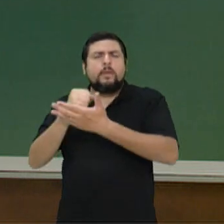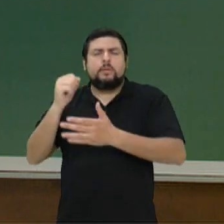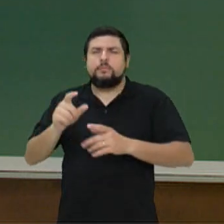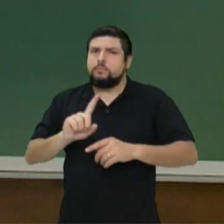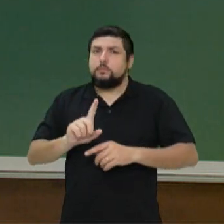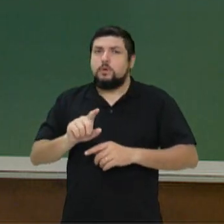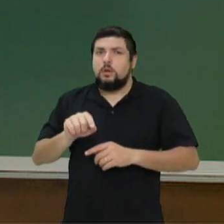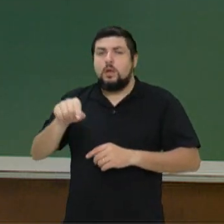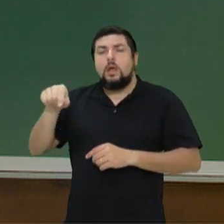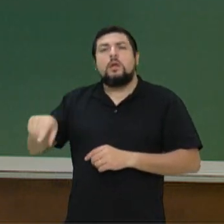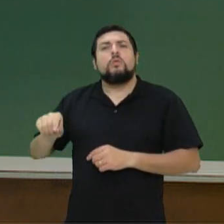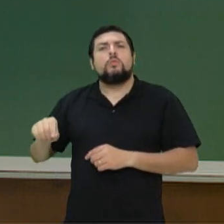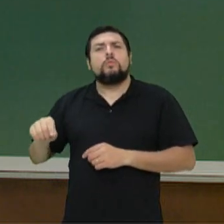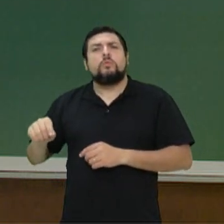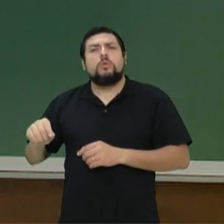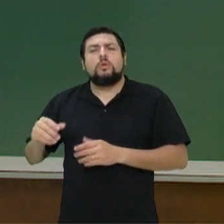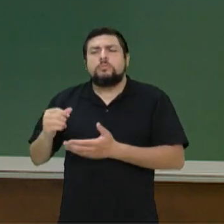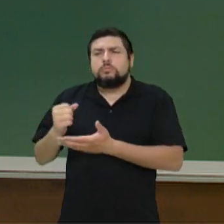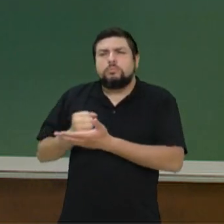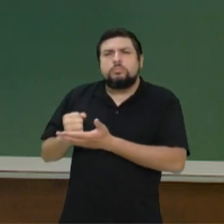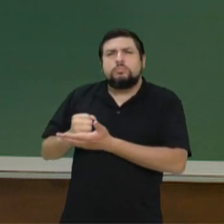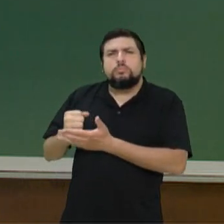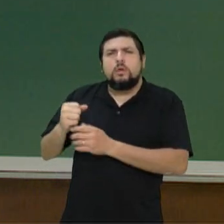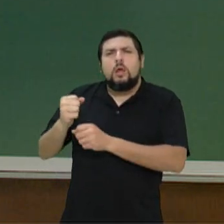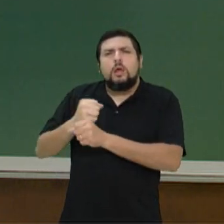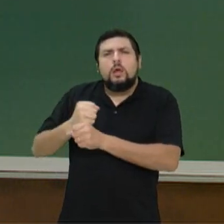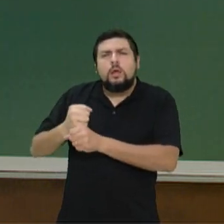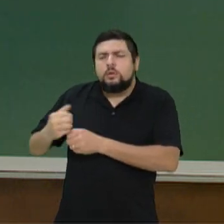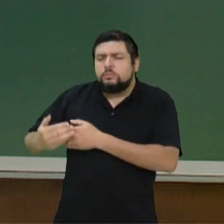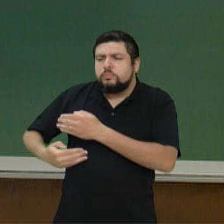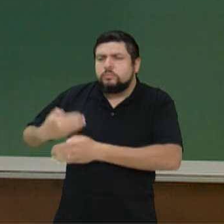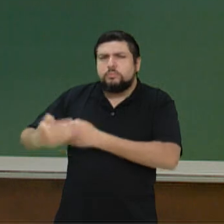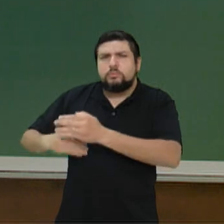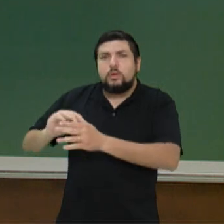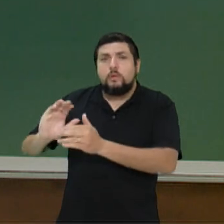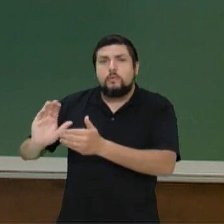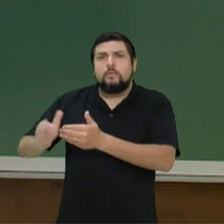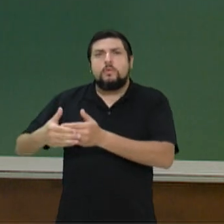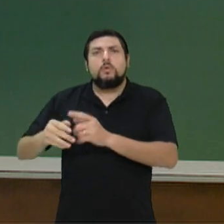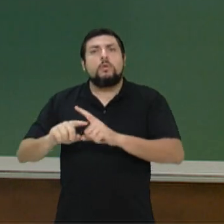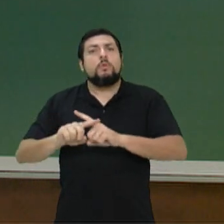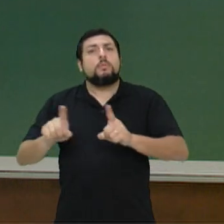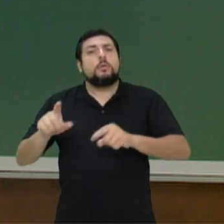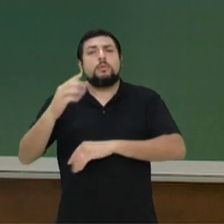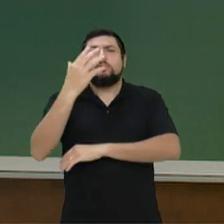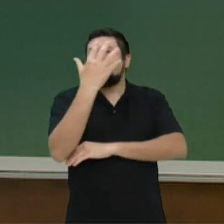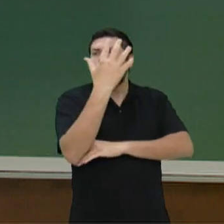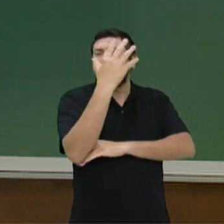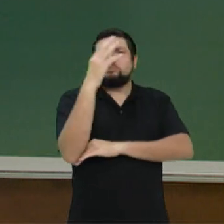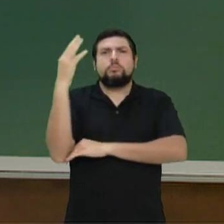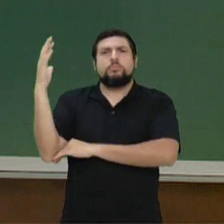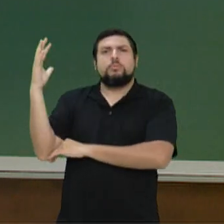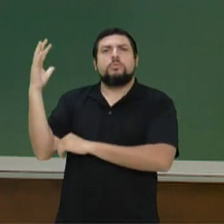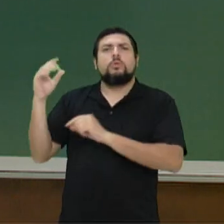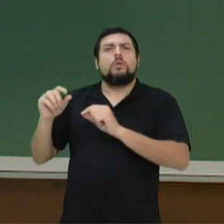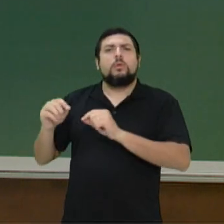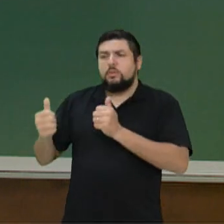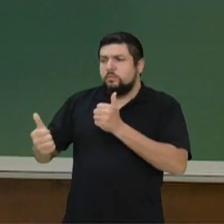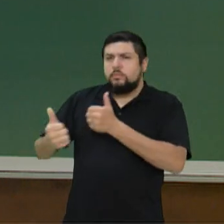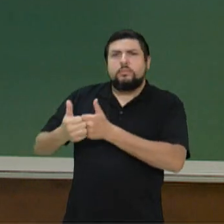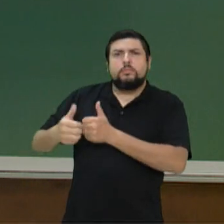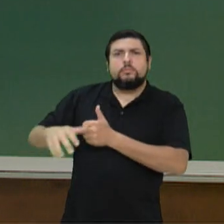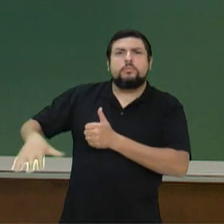mesmo terminando, acabando com o lixão, vai ficar ali algumas marcas do que aconteceu naquele